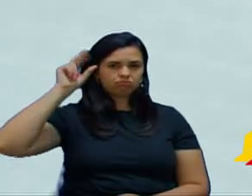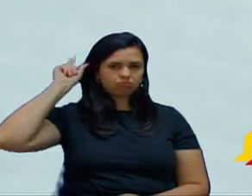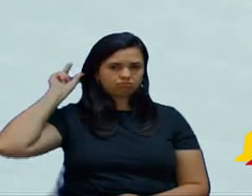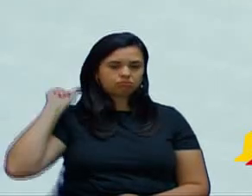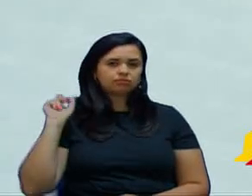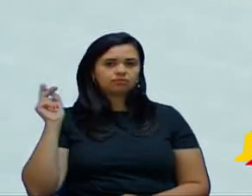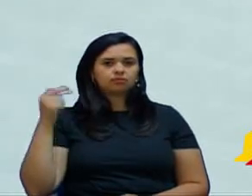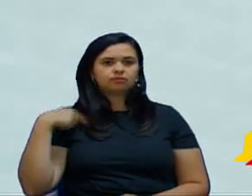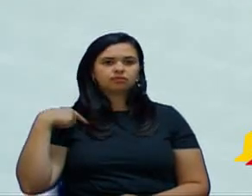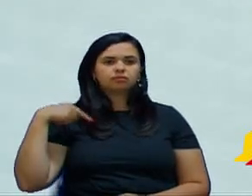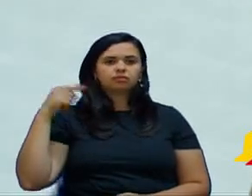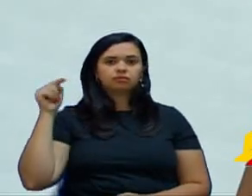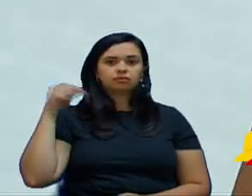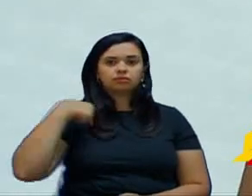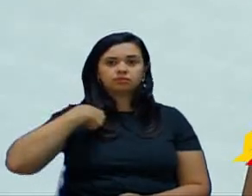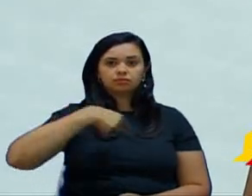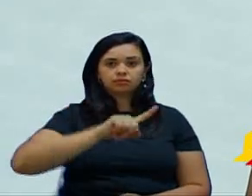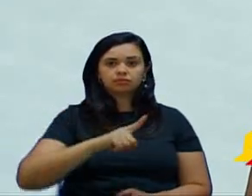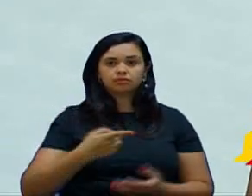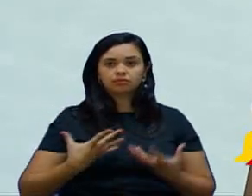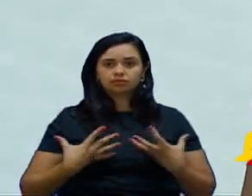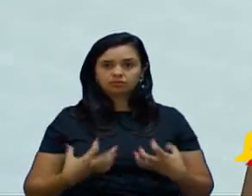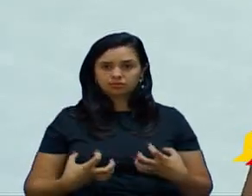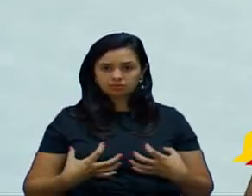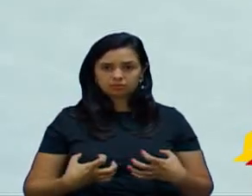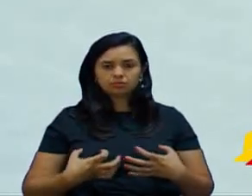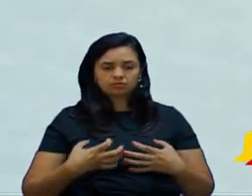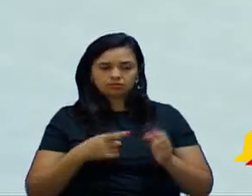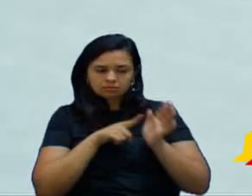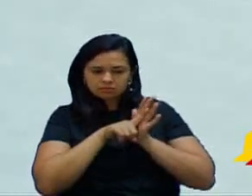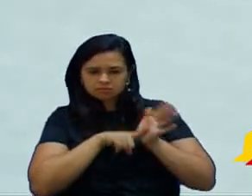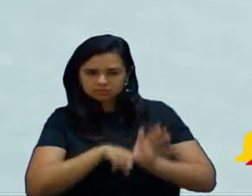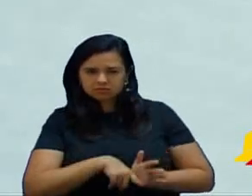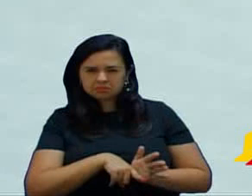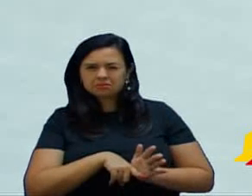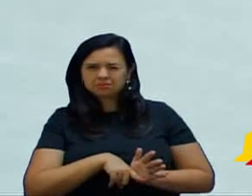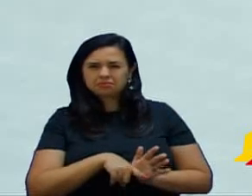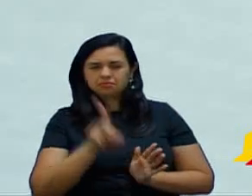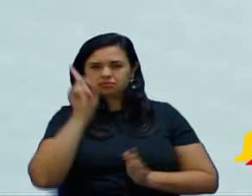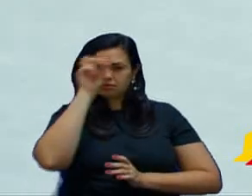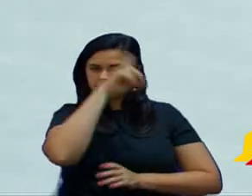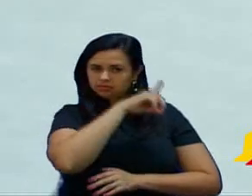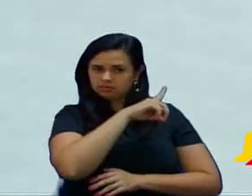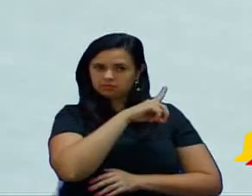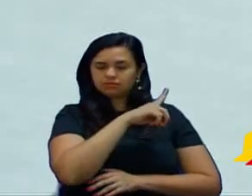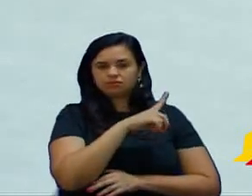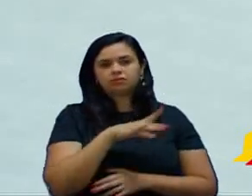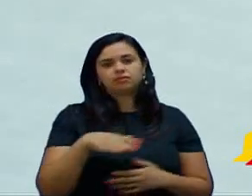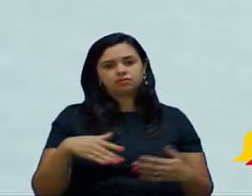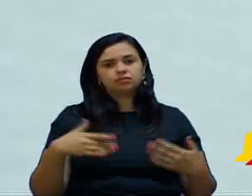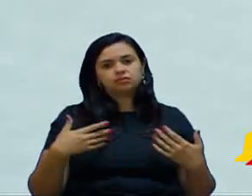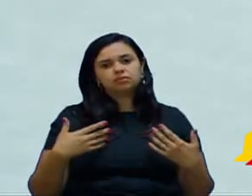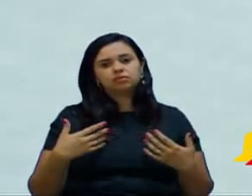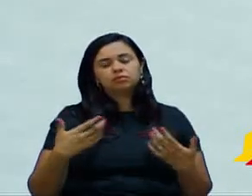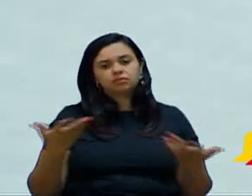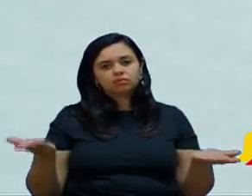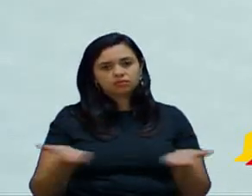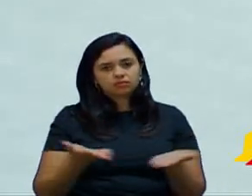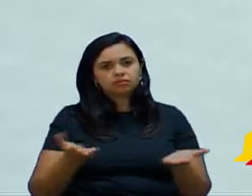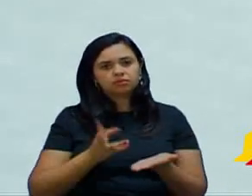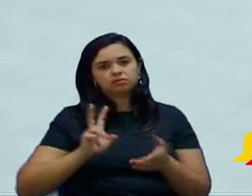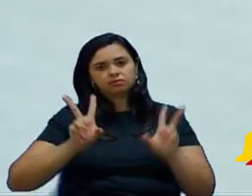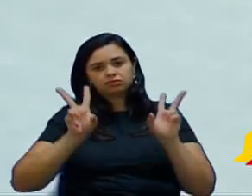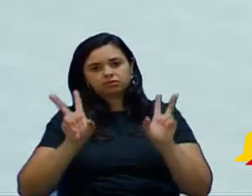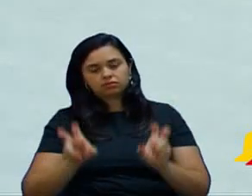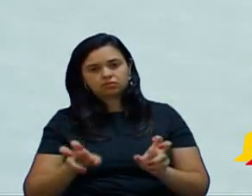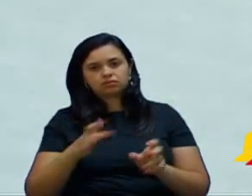fui fazer a mamografia, foi muito difícil. Então, é esse o tema da manhã, na parte da saúde, falar